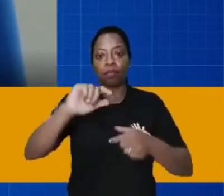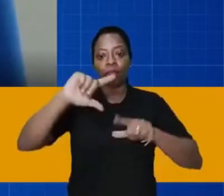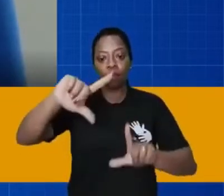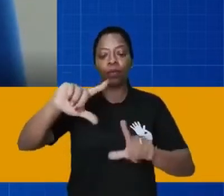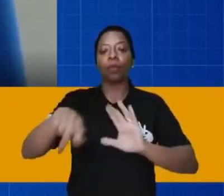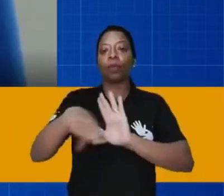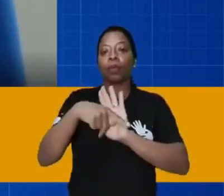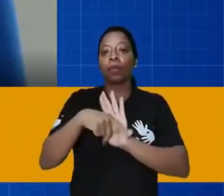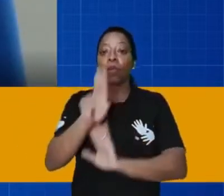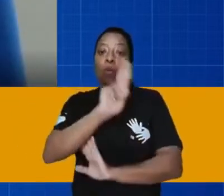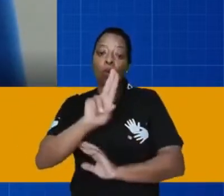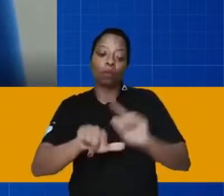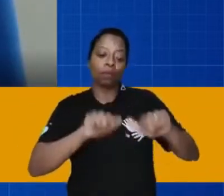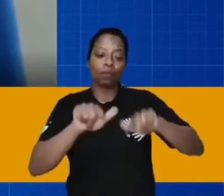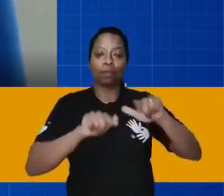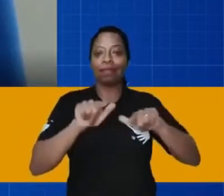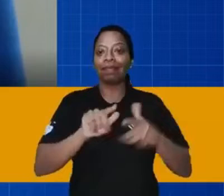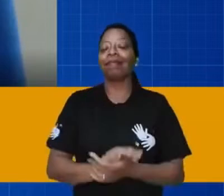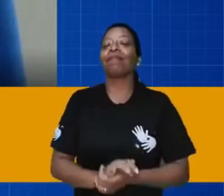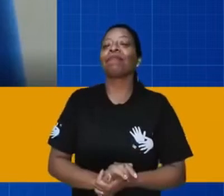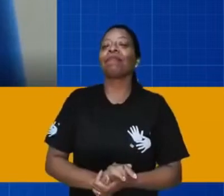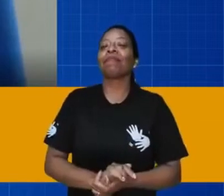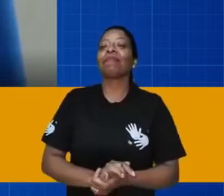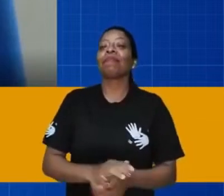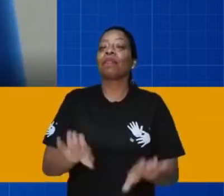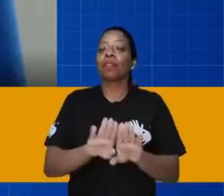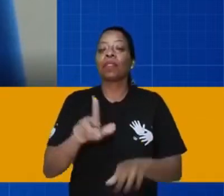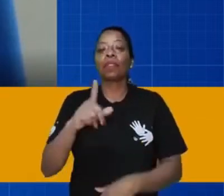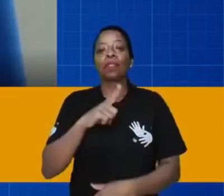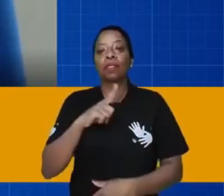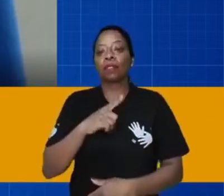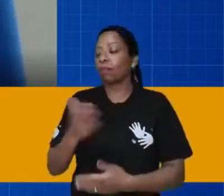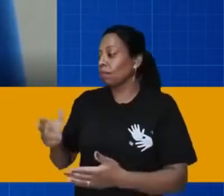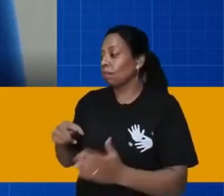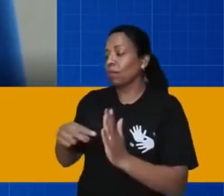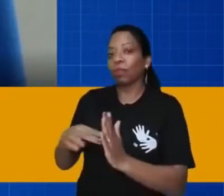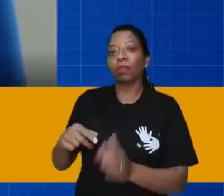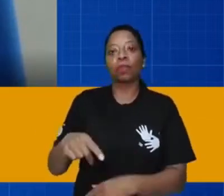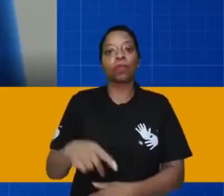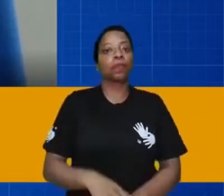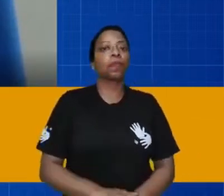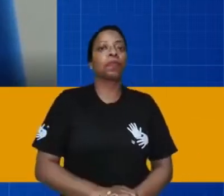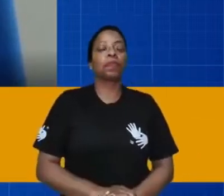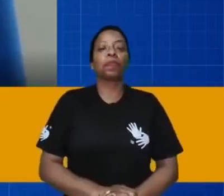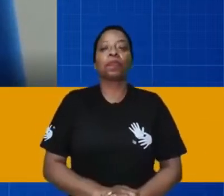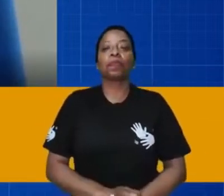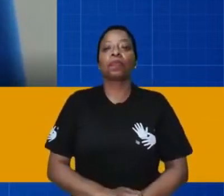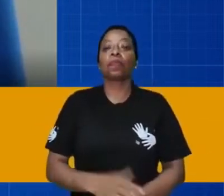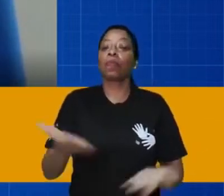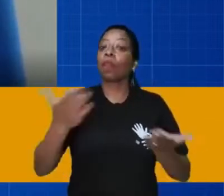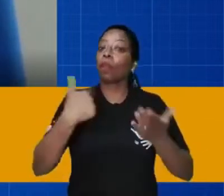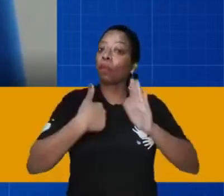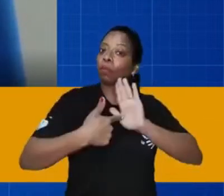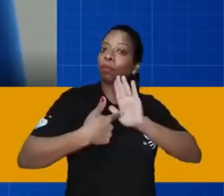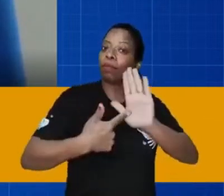o tablet que a gente usa para o trabalho. Tem também uma tomada aqui no meu fundo. Eu vou